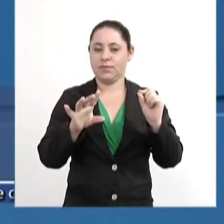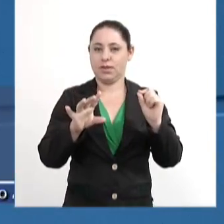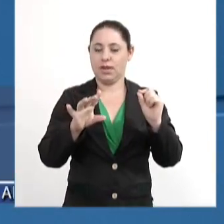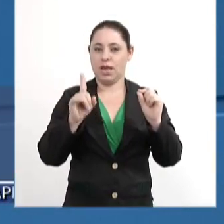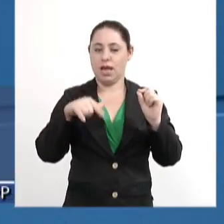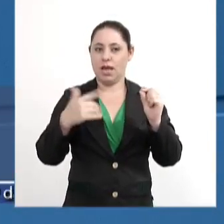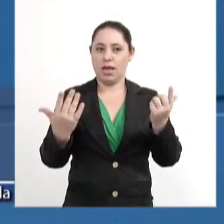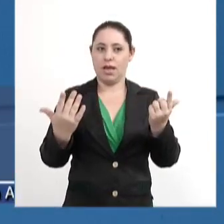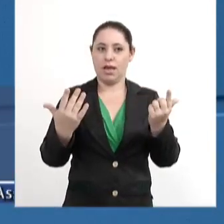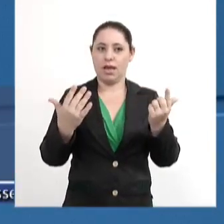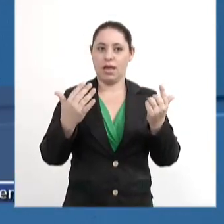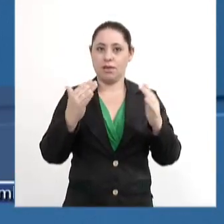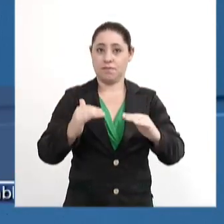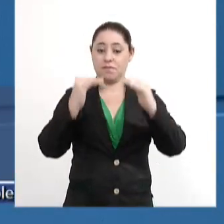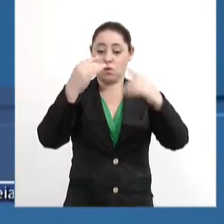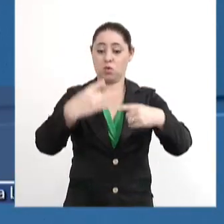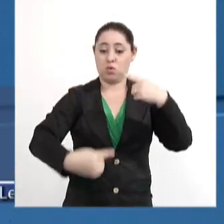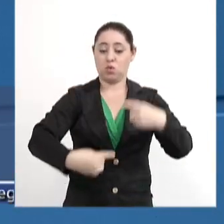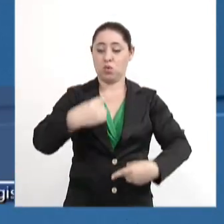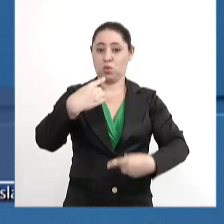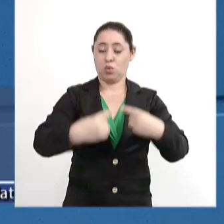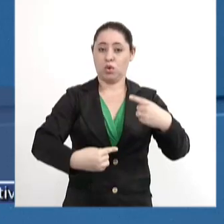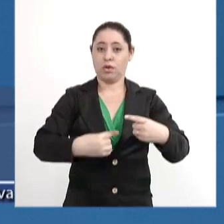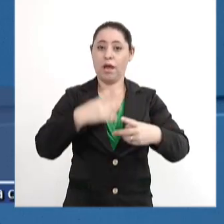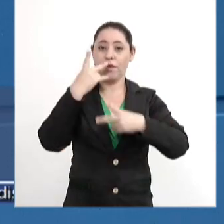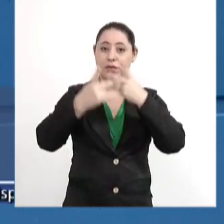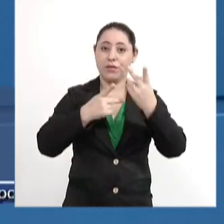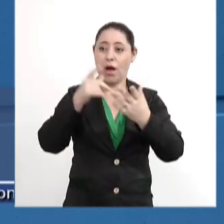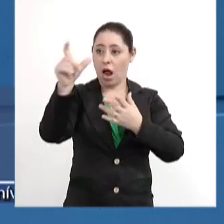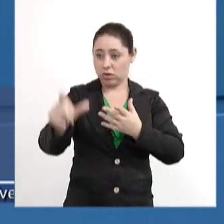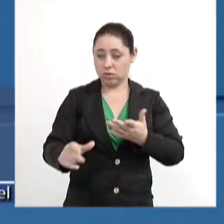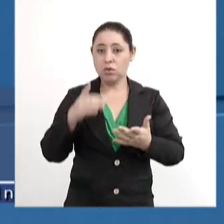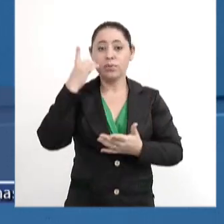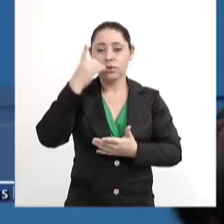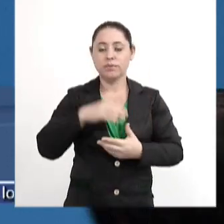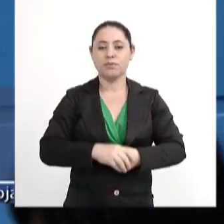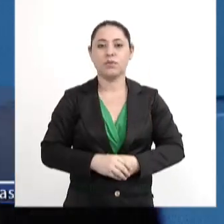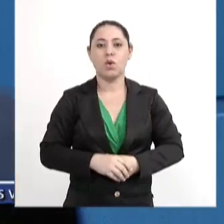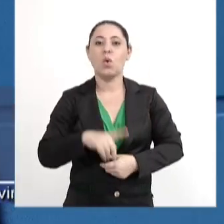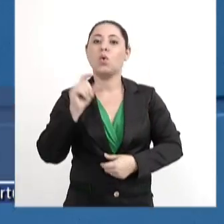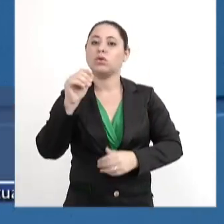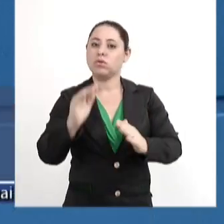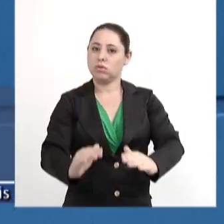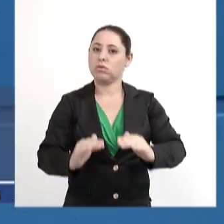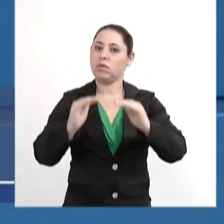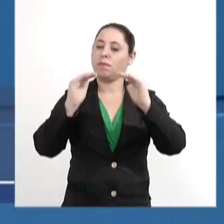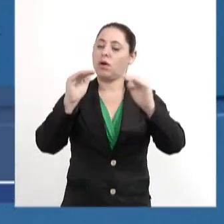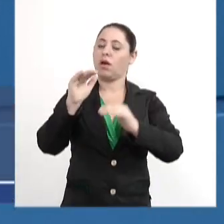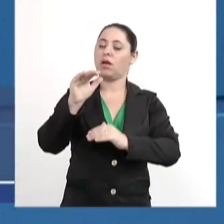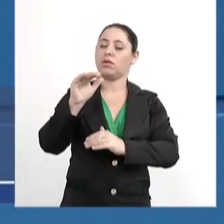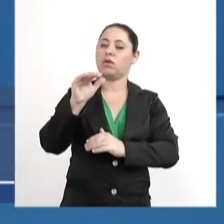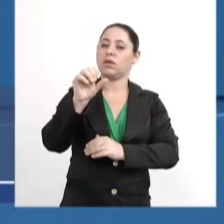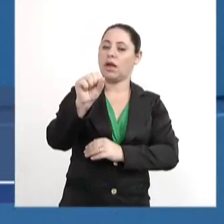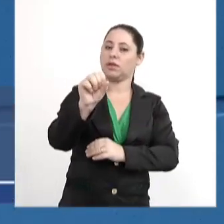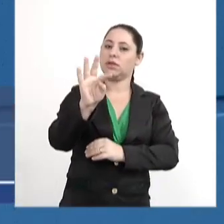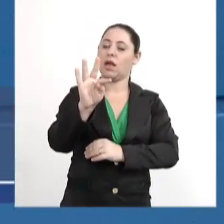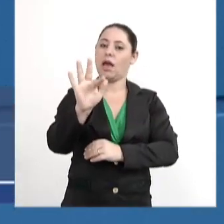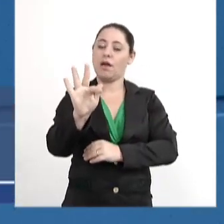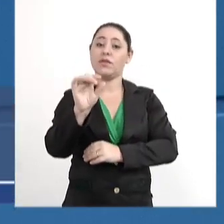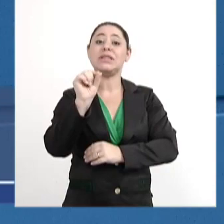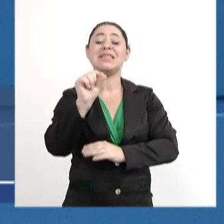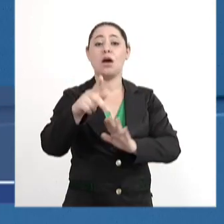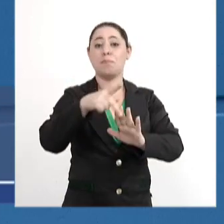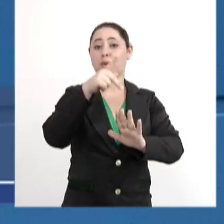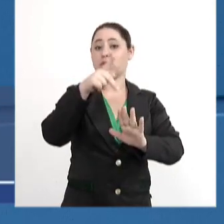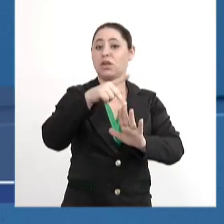combater e elevar o debate aqui da fala de Vossa Excelência, o que o Supremo Tribunal Federal discute é se a portaria